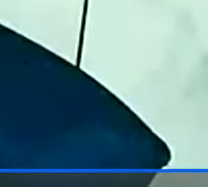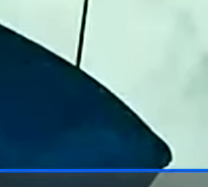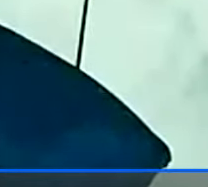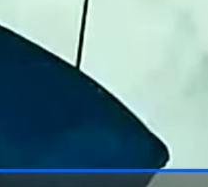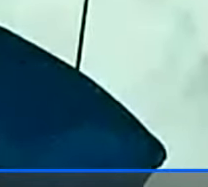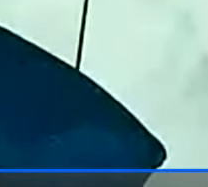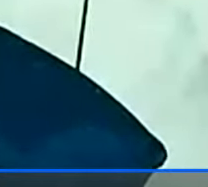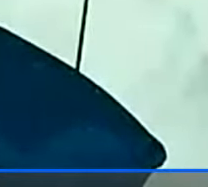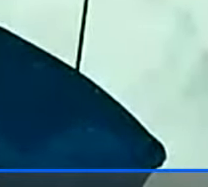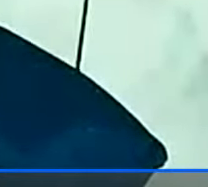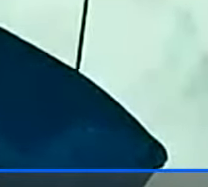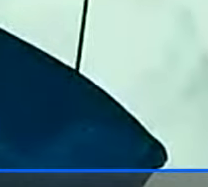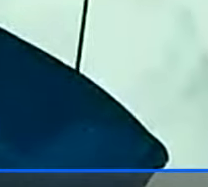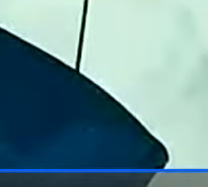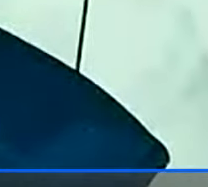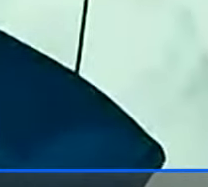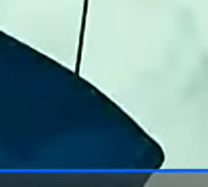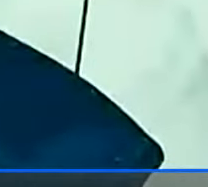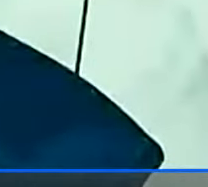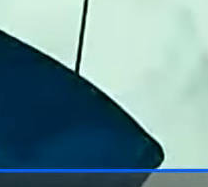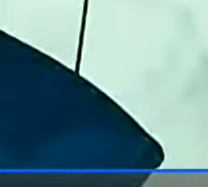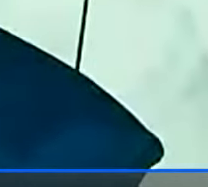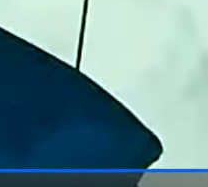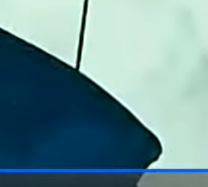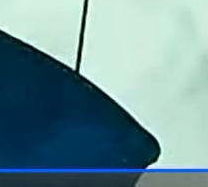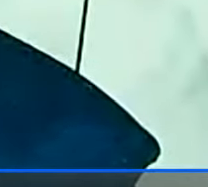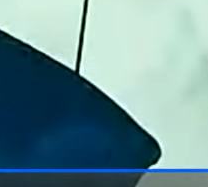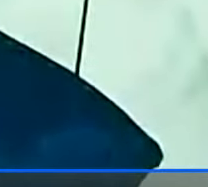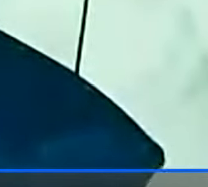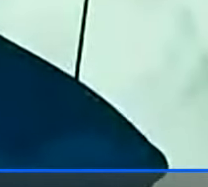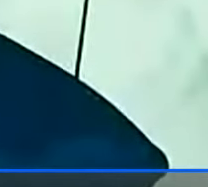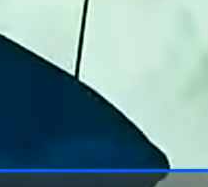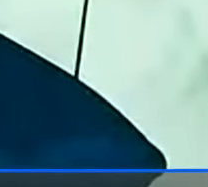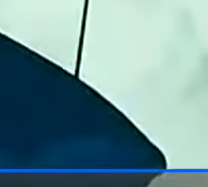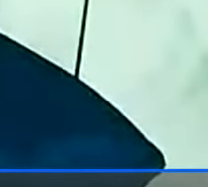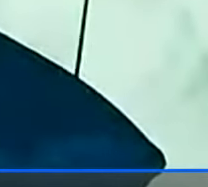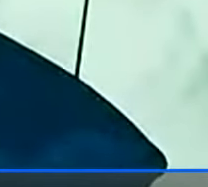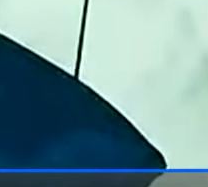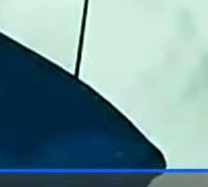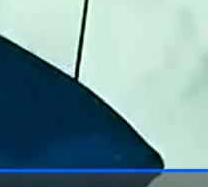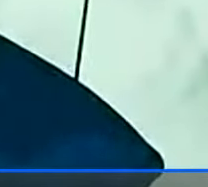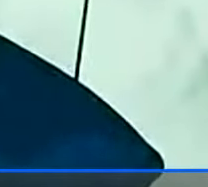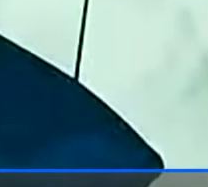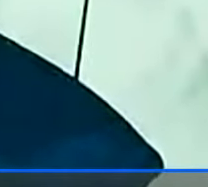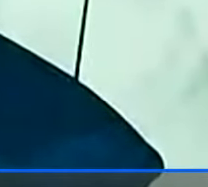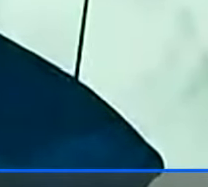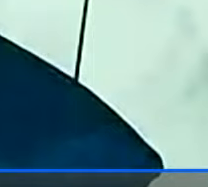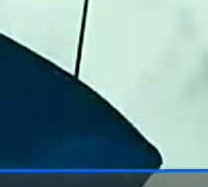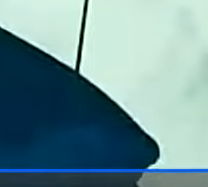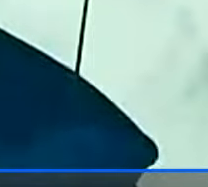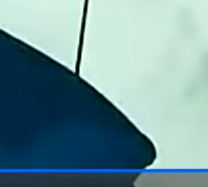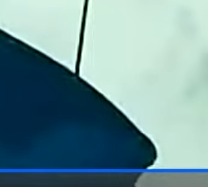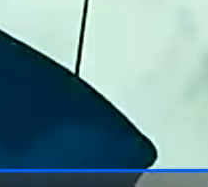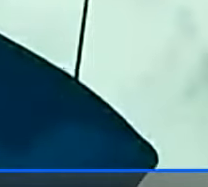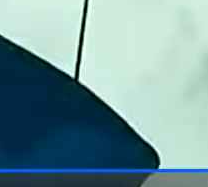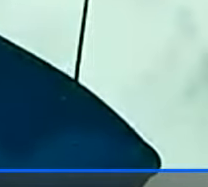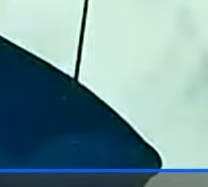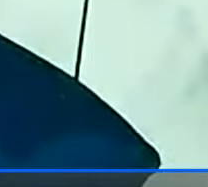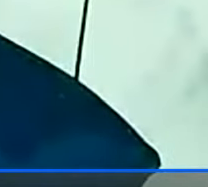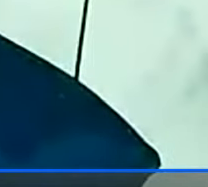Lembro também de que, como a Roberta já falou, mas é interessante a gente rever de que